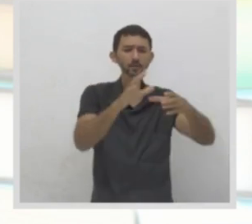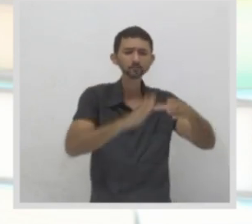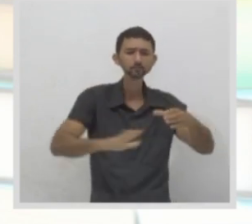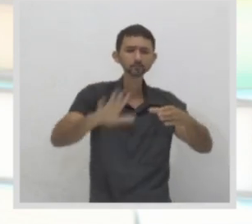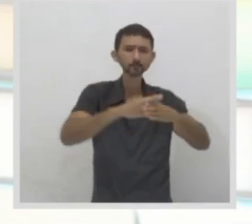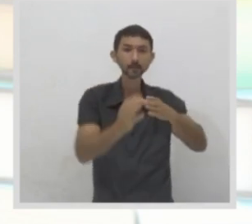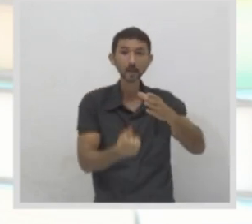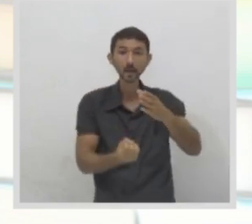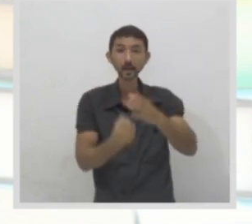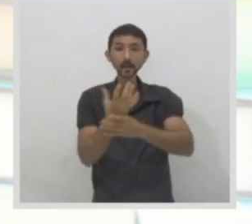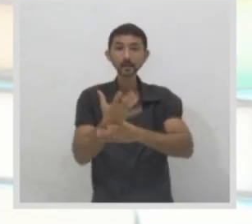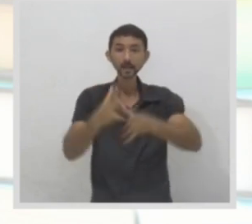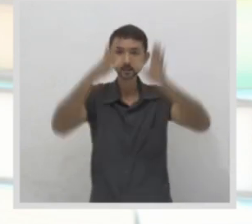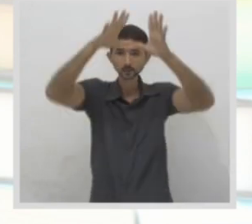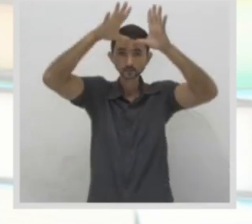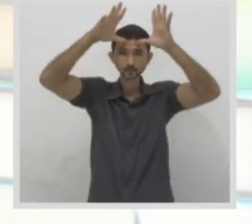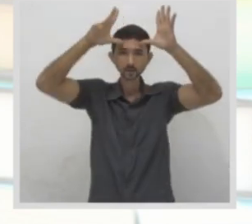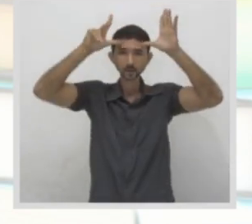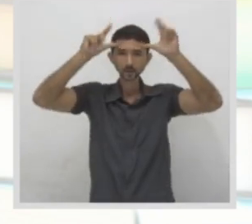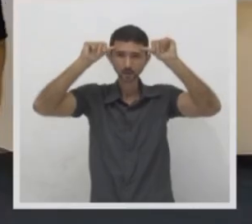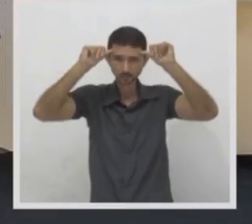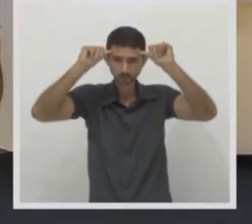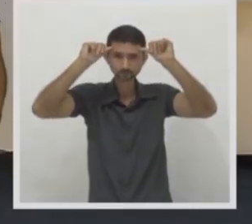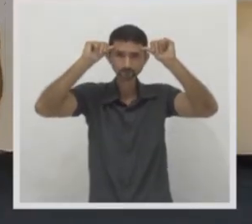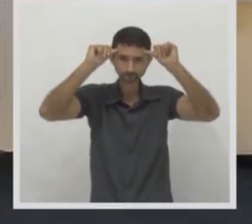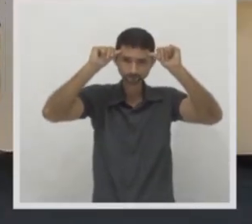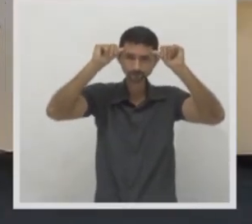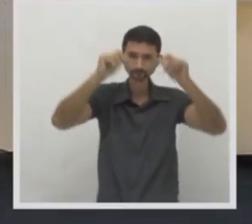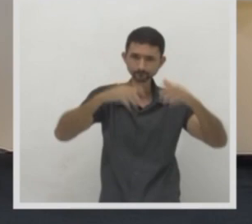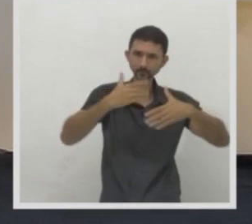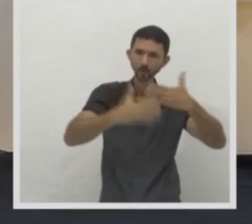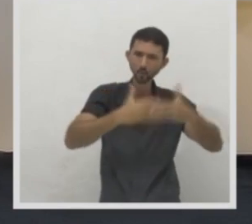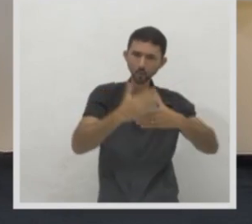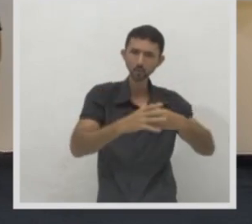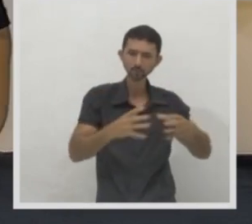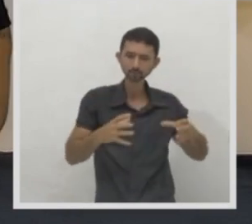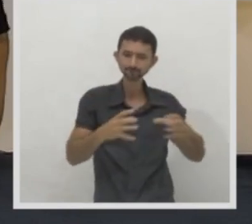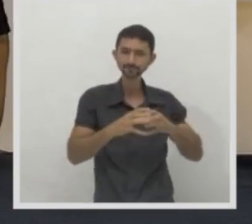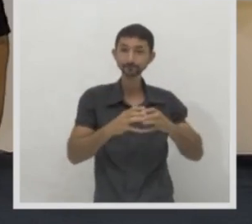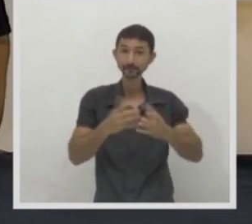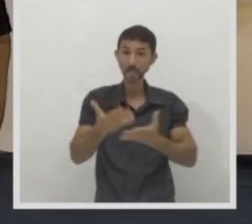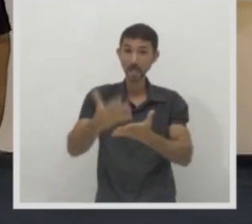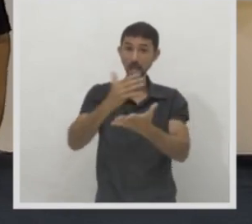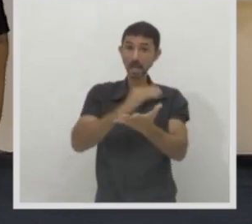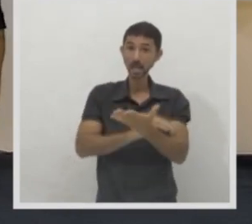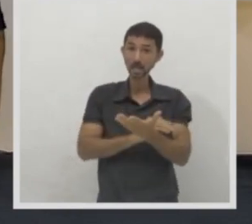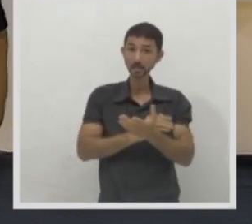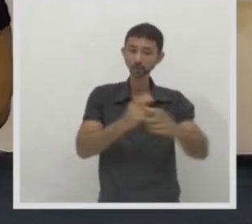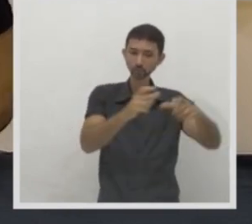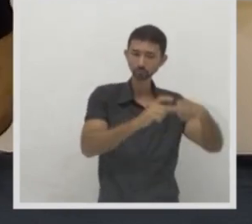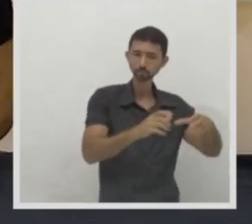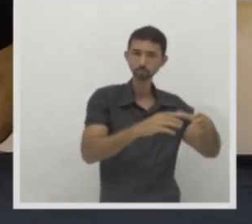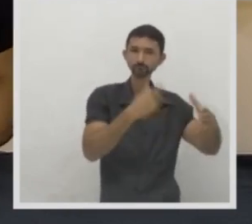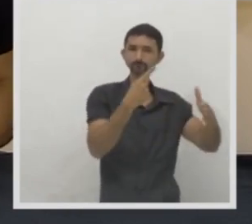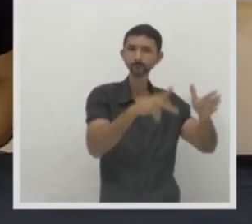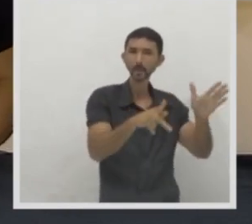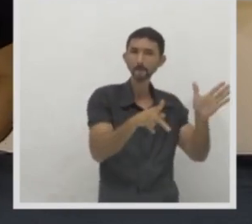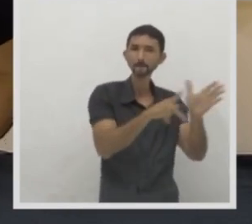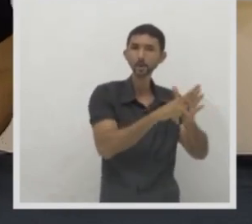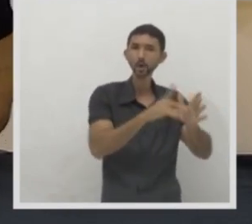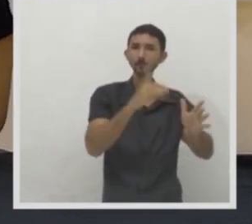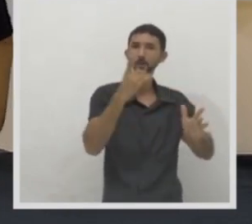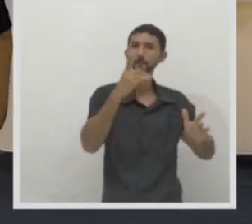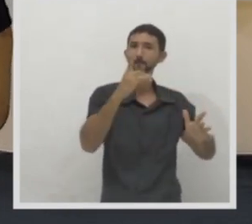o surgimento do estado do Acre, né? Foi anexado a partir da Bolívia, né? Foi o nosso